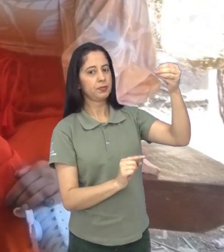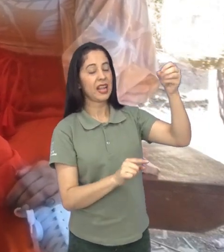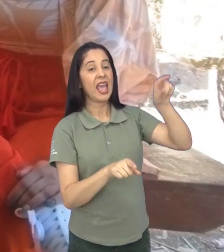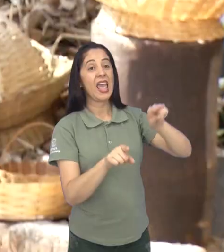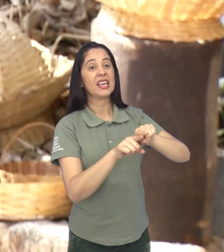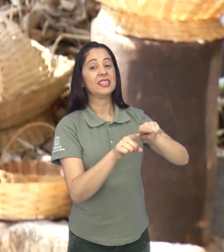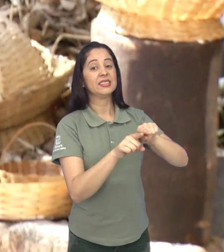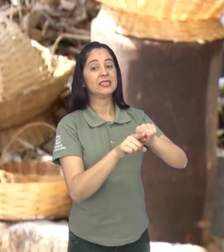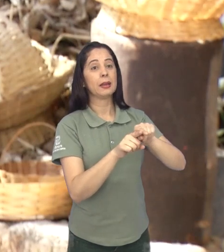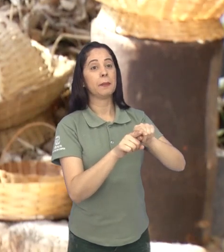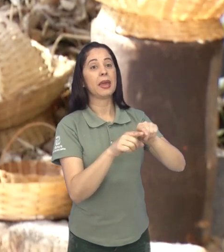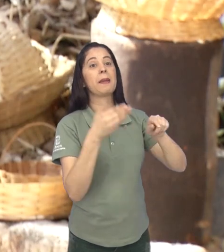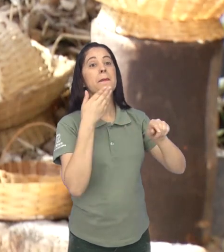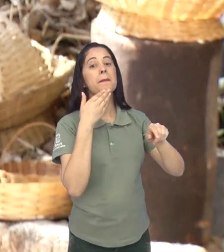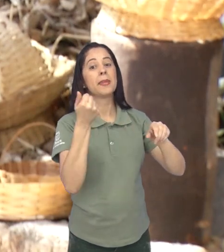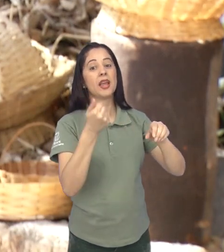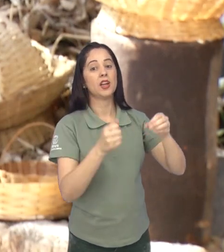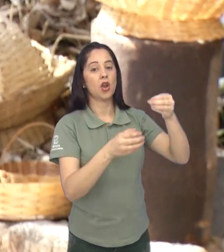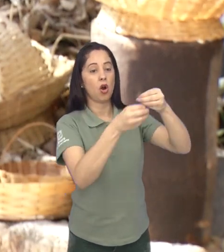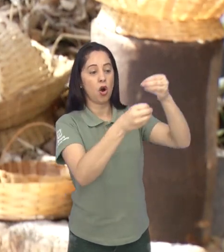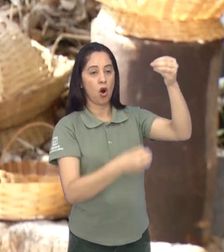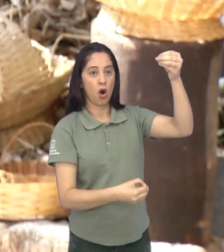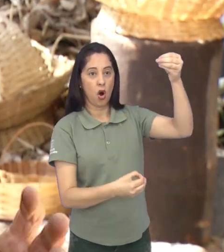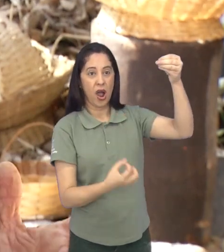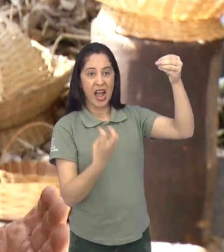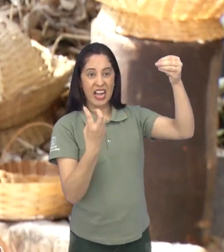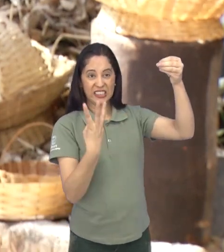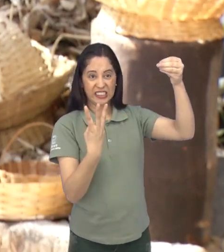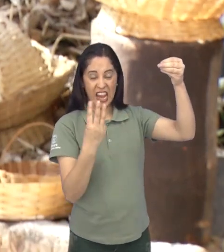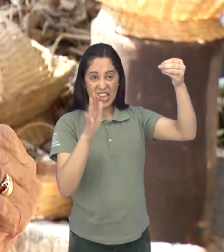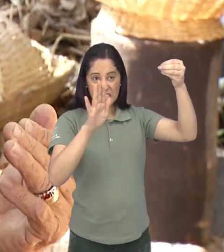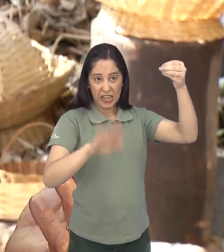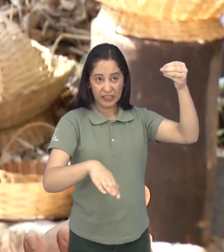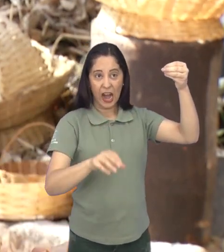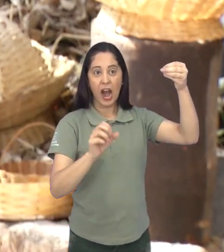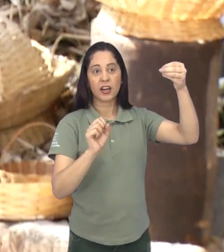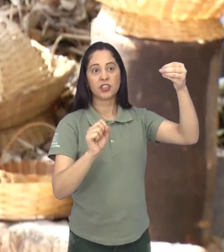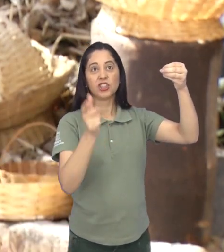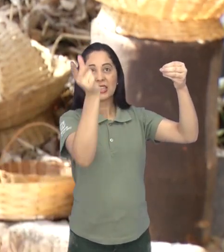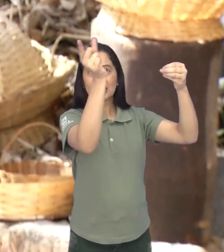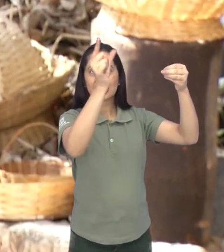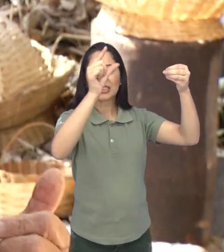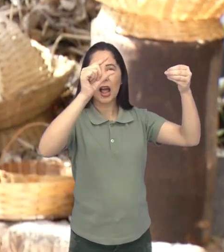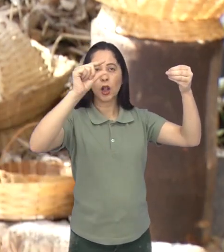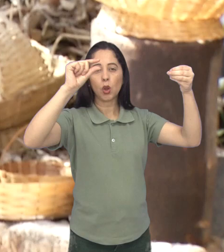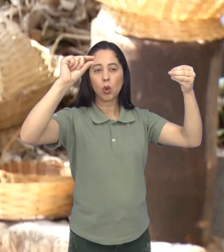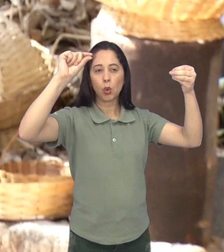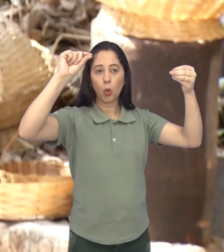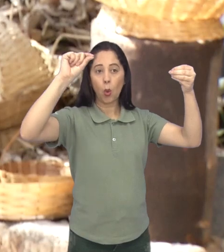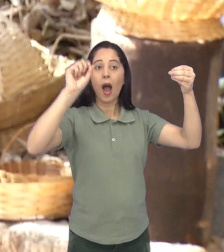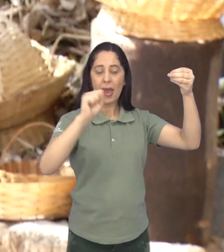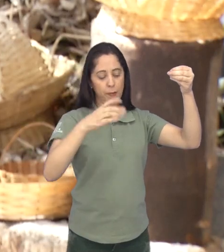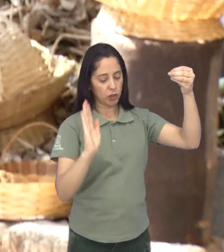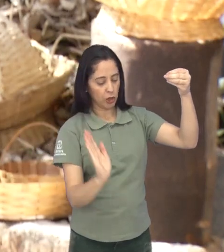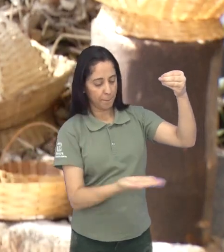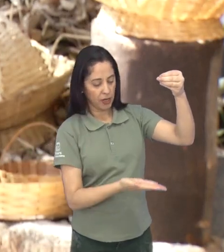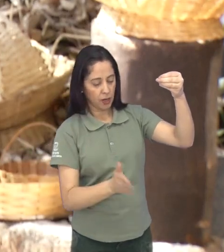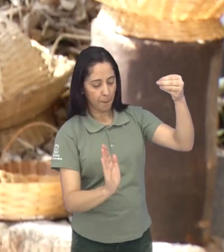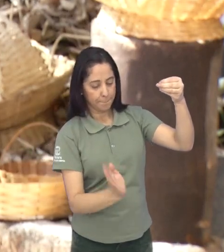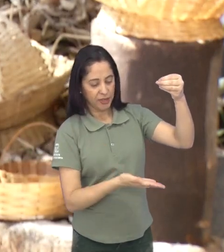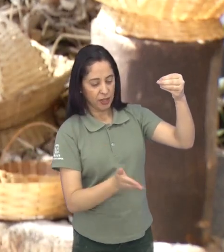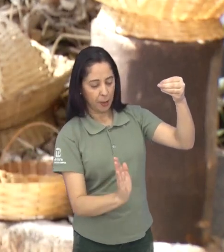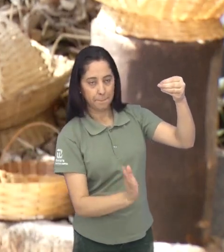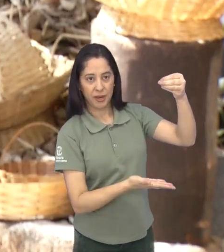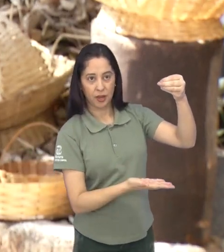né? E o ideal é que seja depois das 3h30 da tarde, na lua minguante,